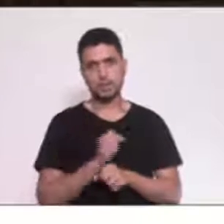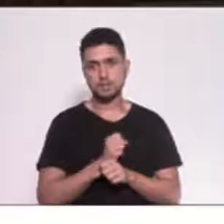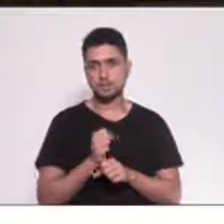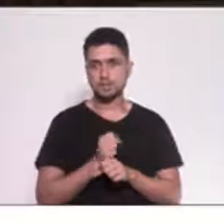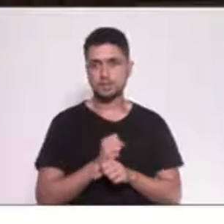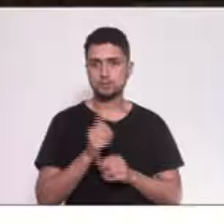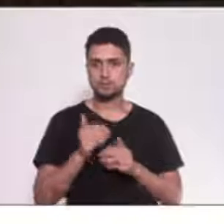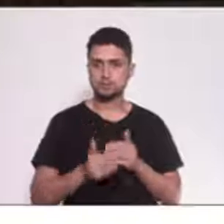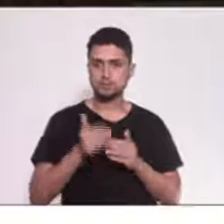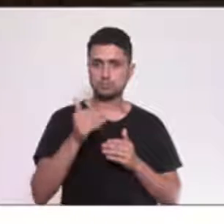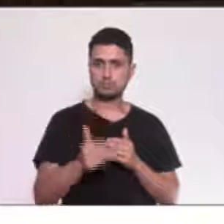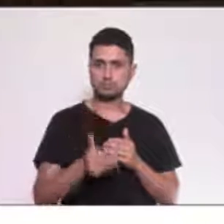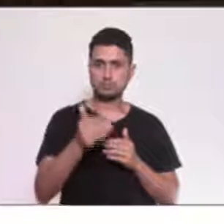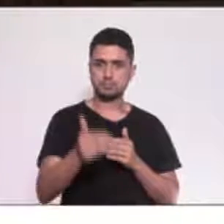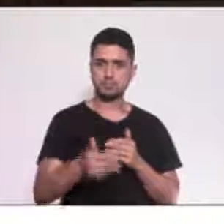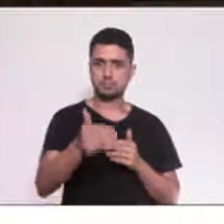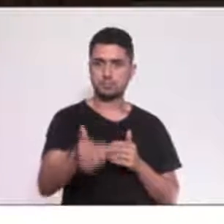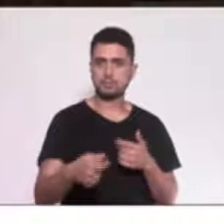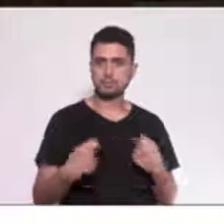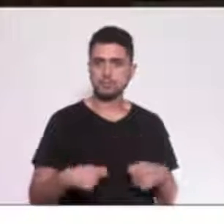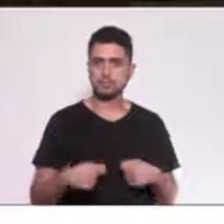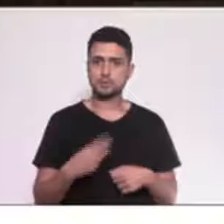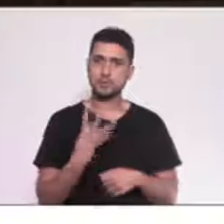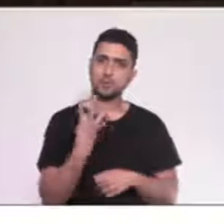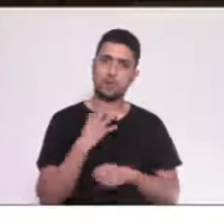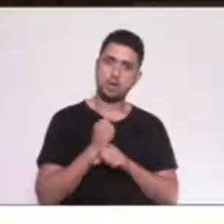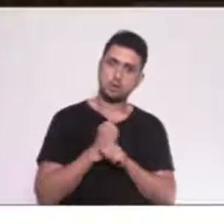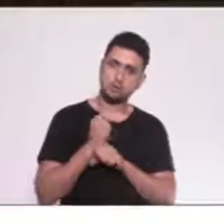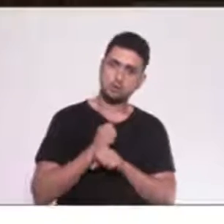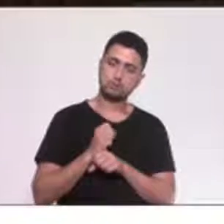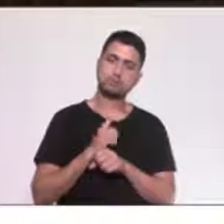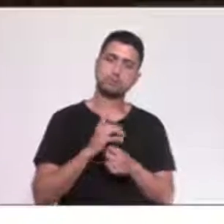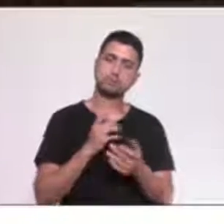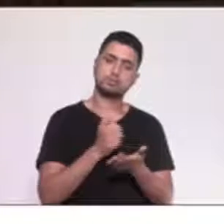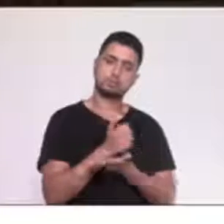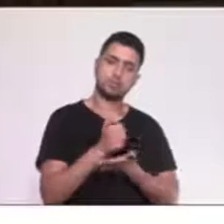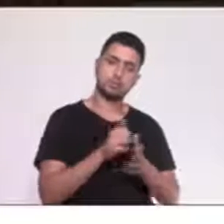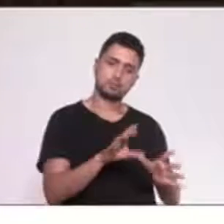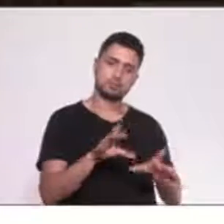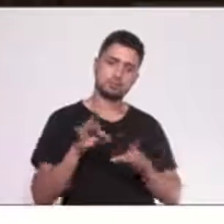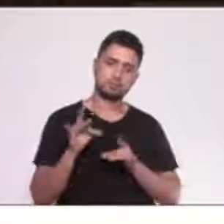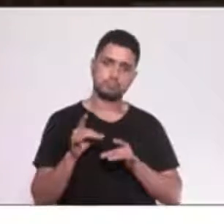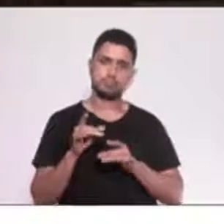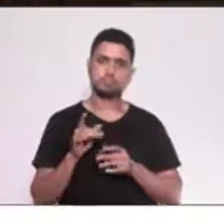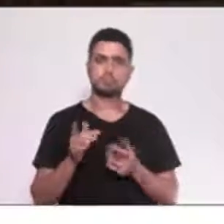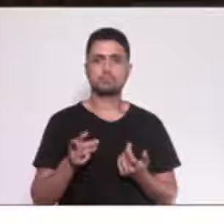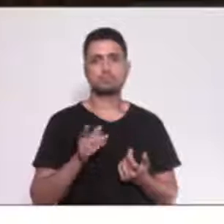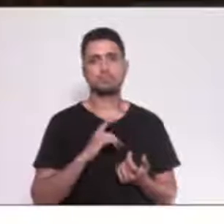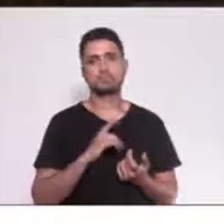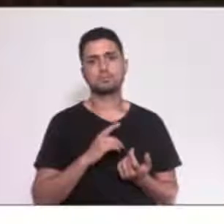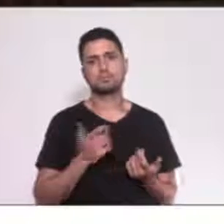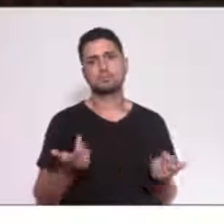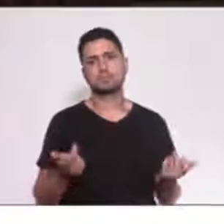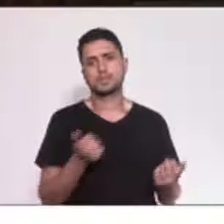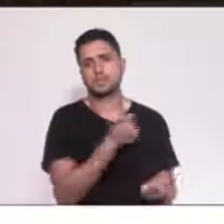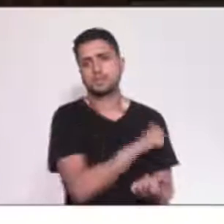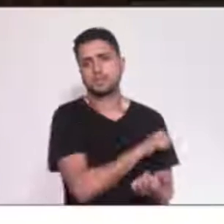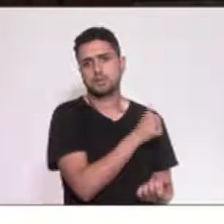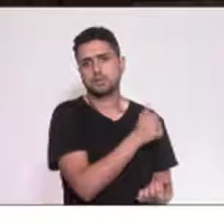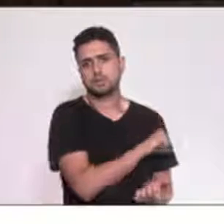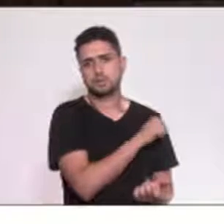régua e compasso para o planejamento quadrienal, que, por sua vez, dá régua e compasso para a LDO. Ora, o Rio de